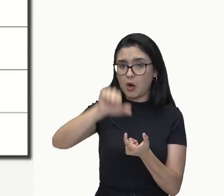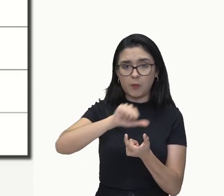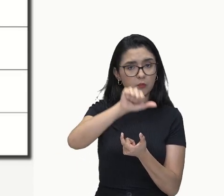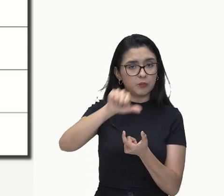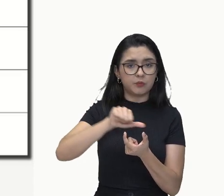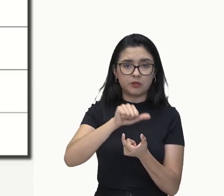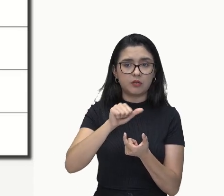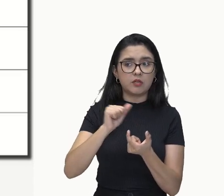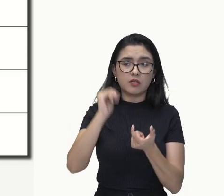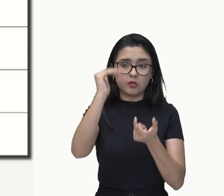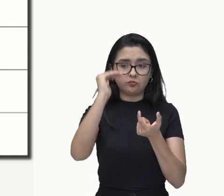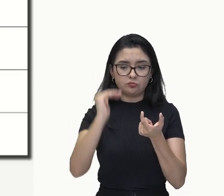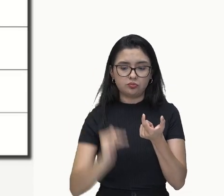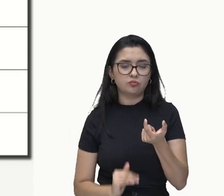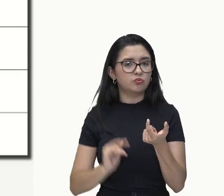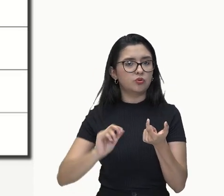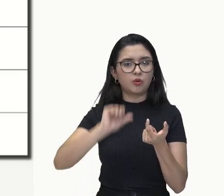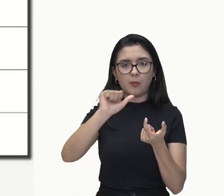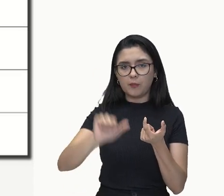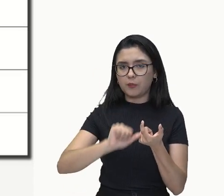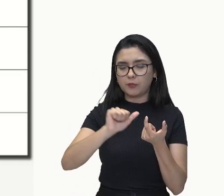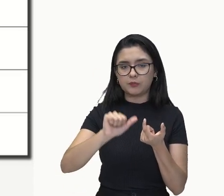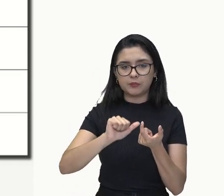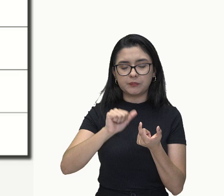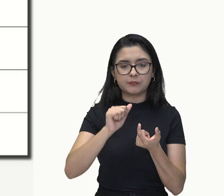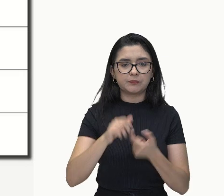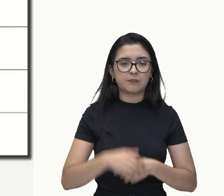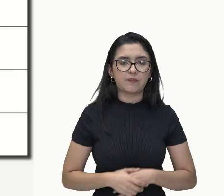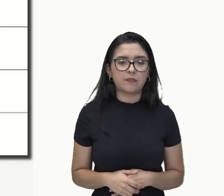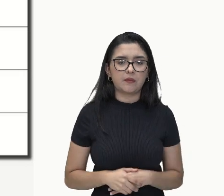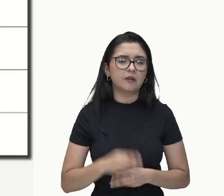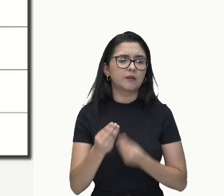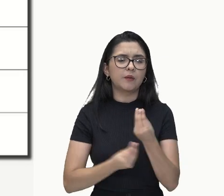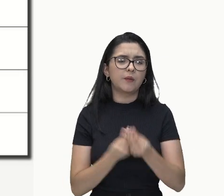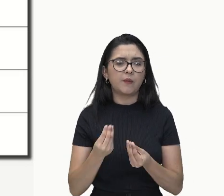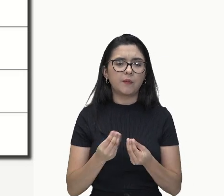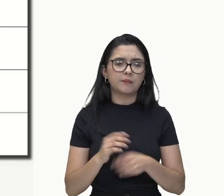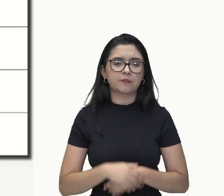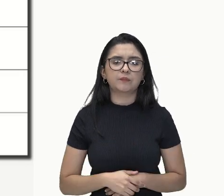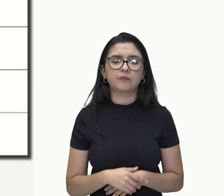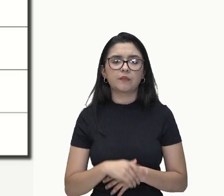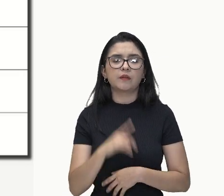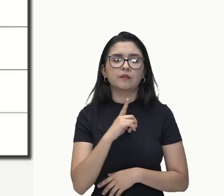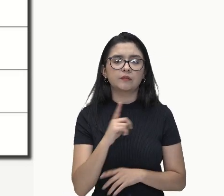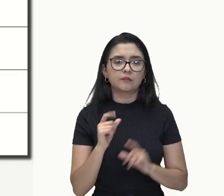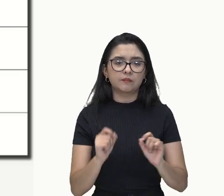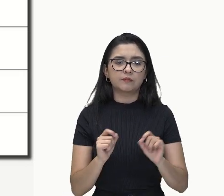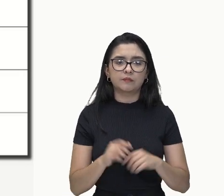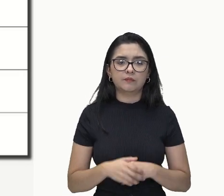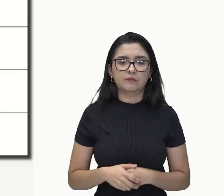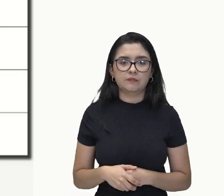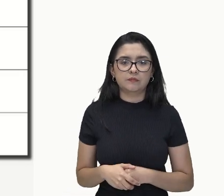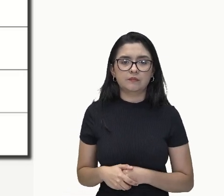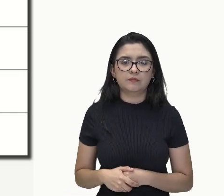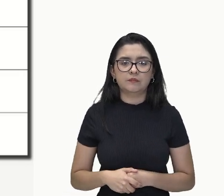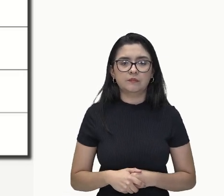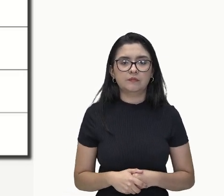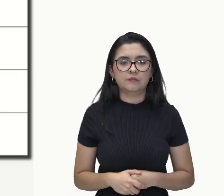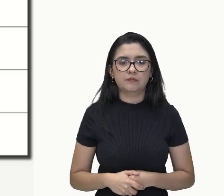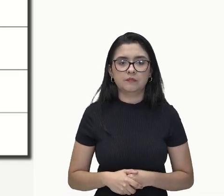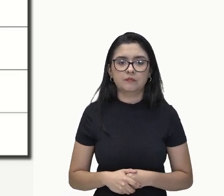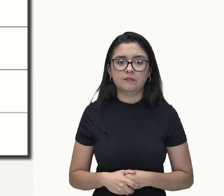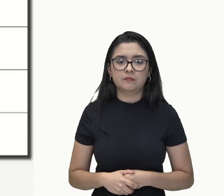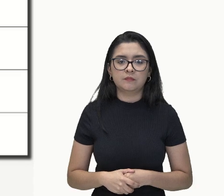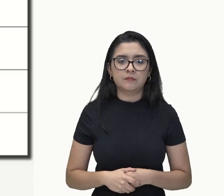em todas as pessoas, não é isso? Então, como é que eu digo? O verbo terrer em português é o verbo tecer.